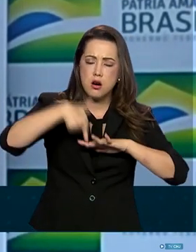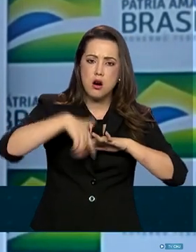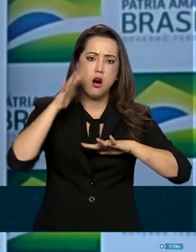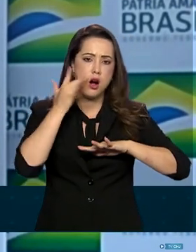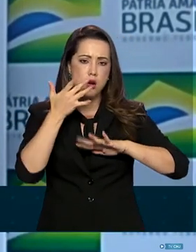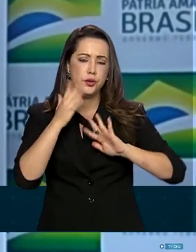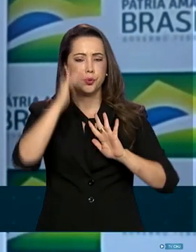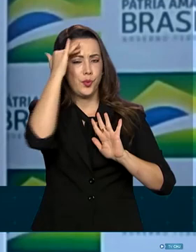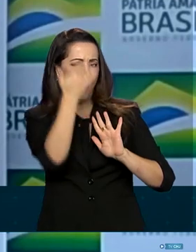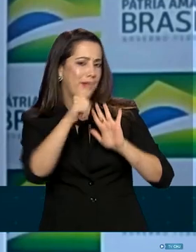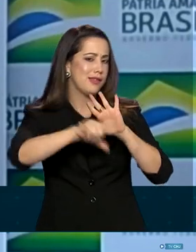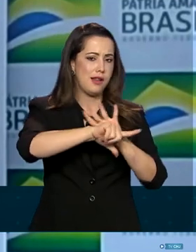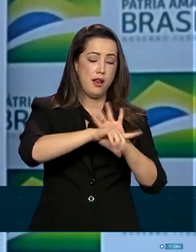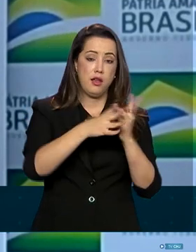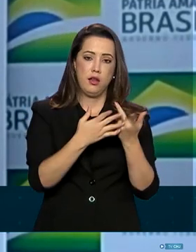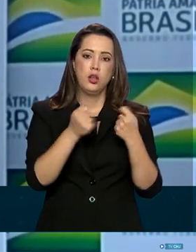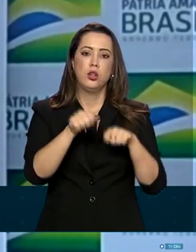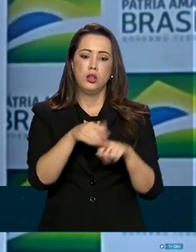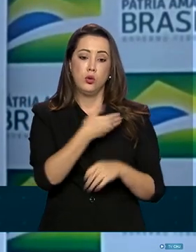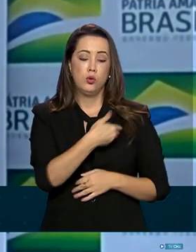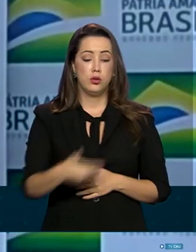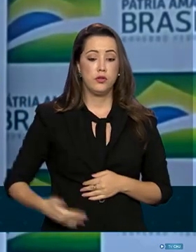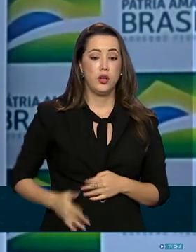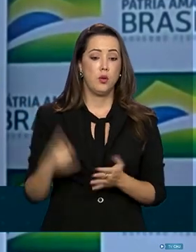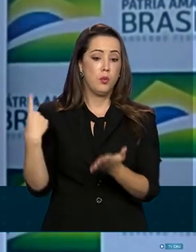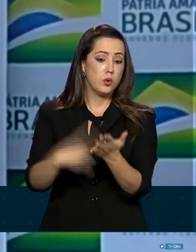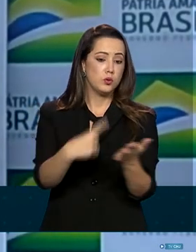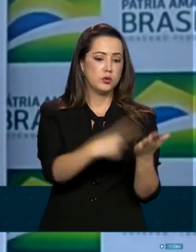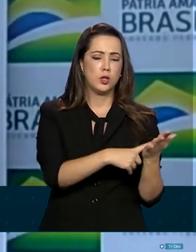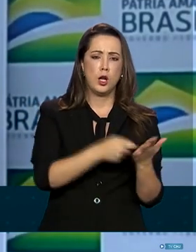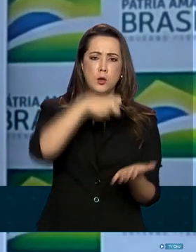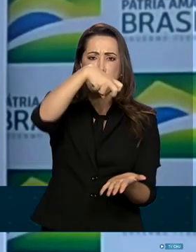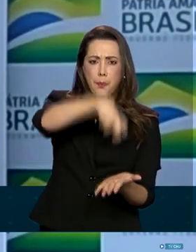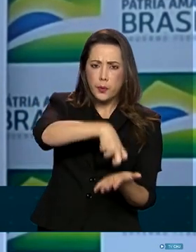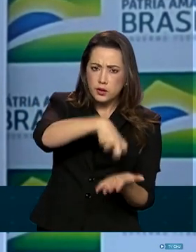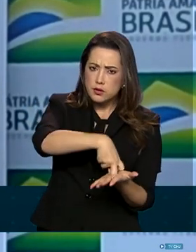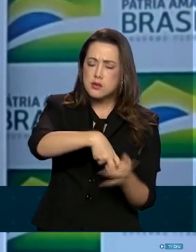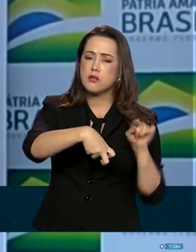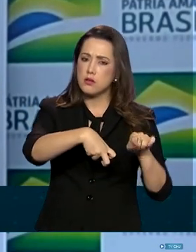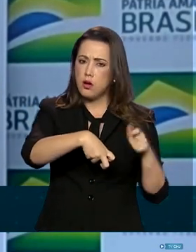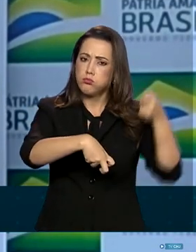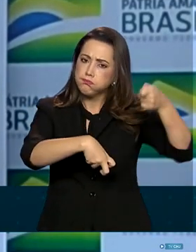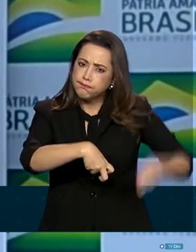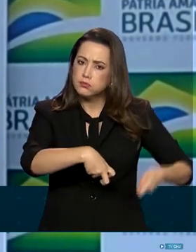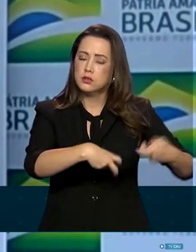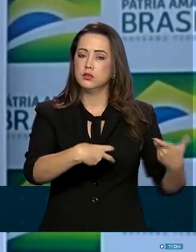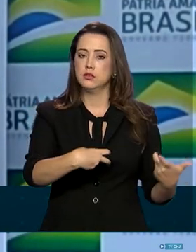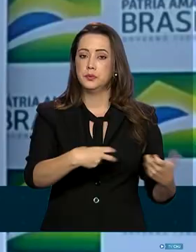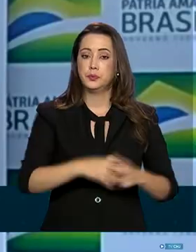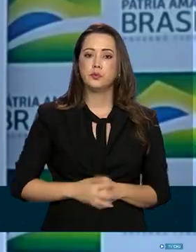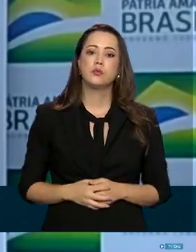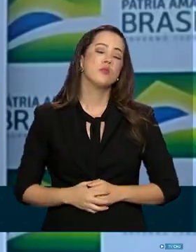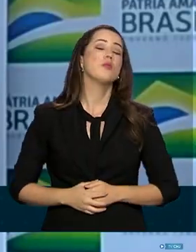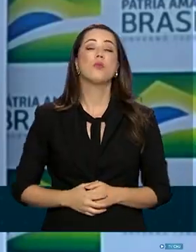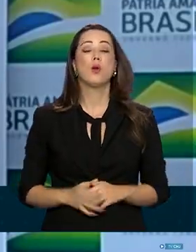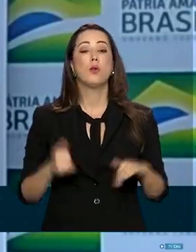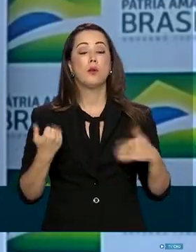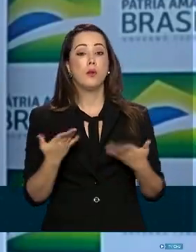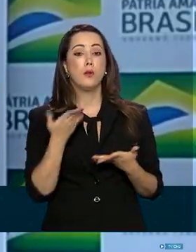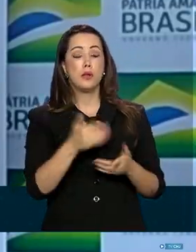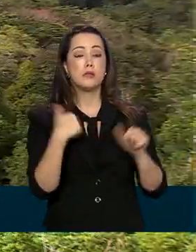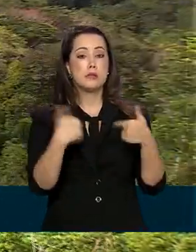tem procurado punir com maior rigor os responsáveis por esses ilícitos. Além dessas ações,